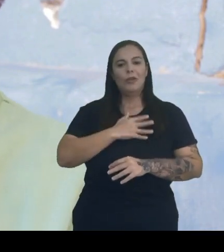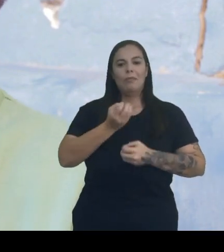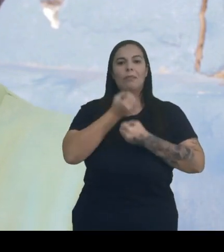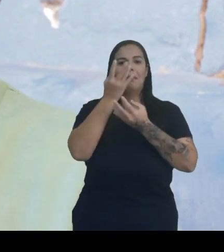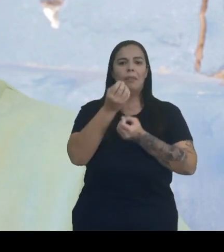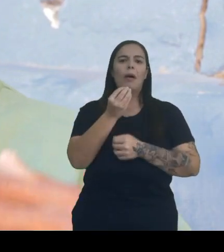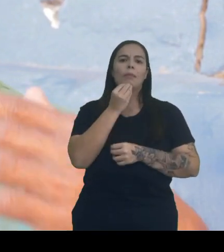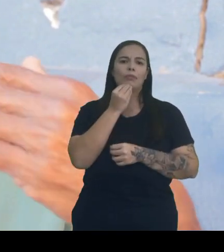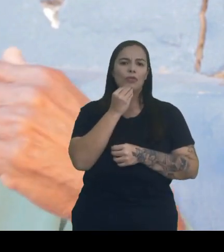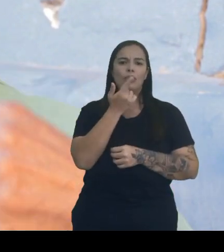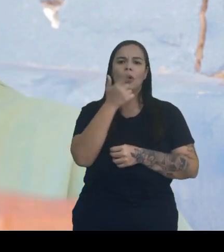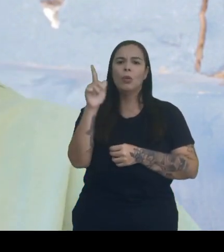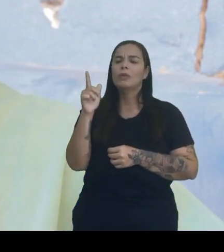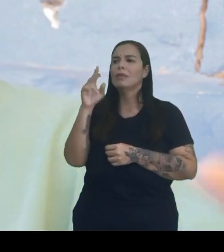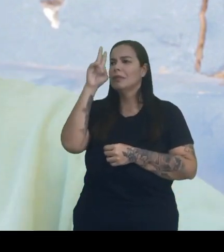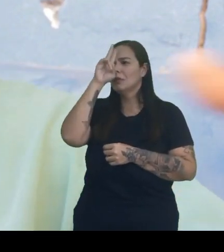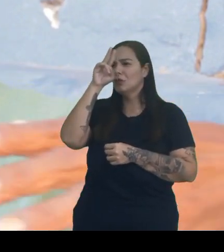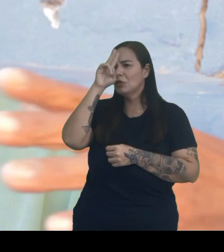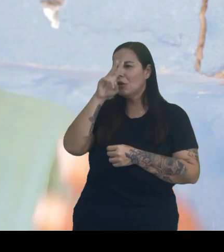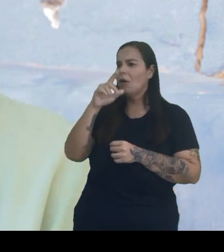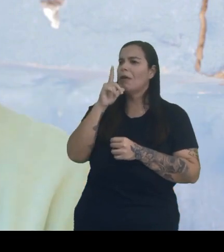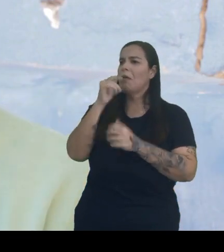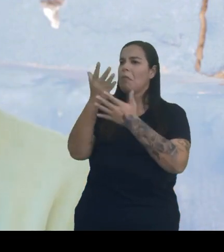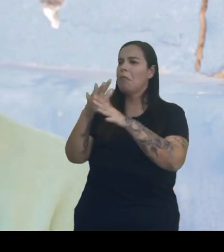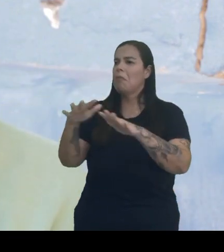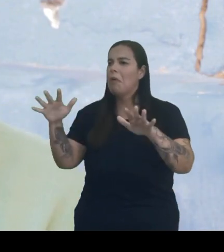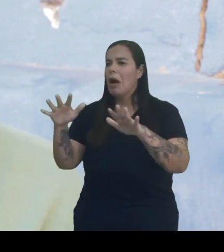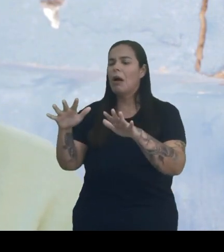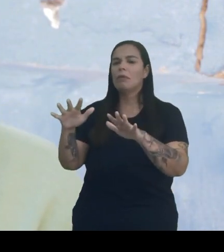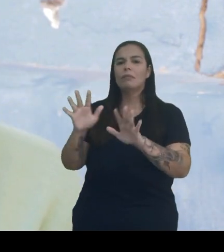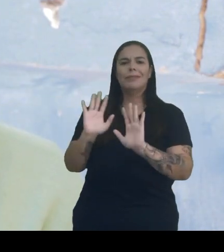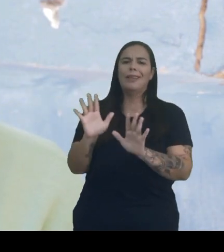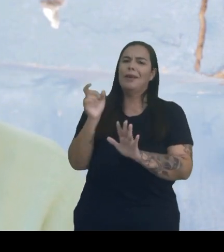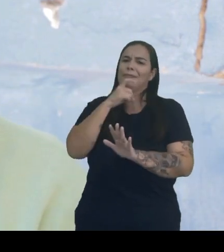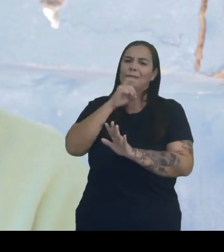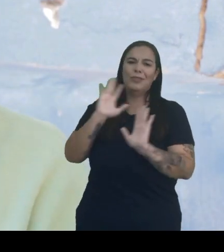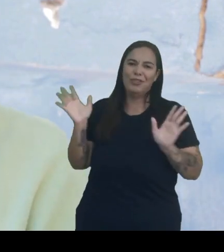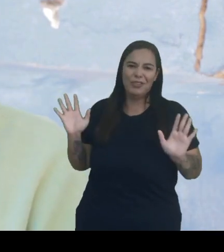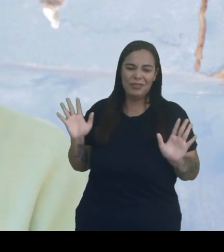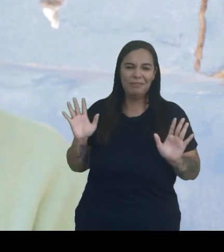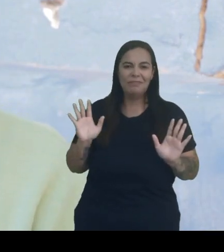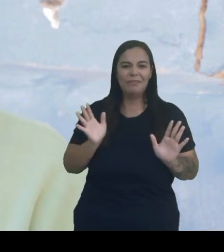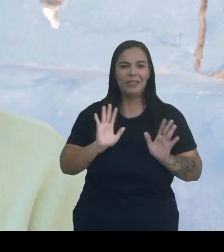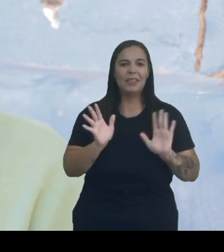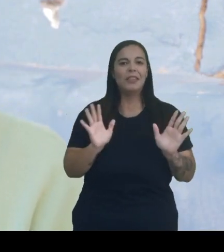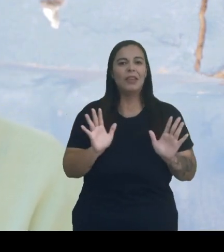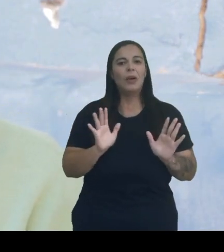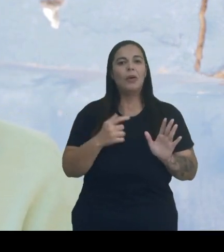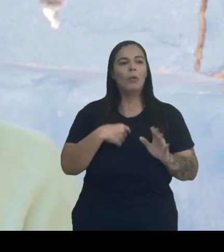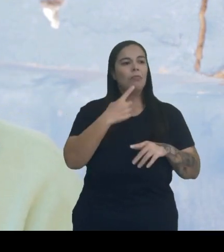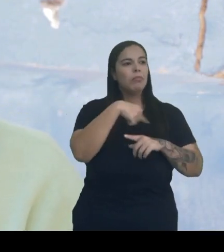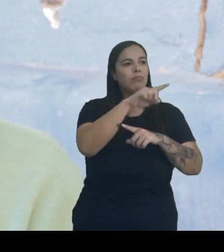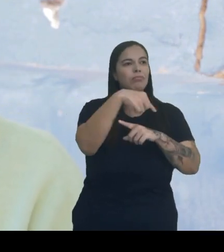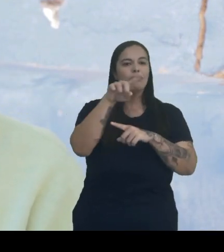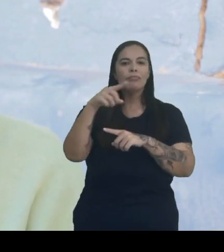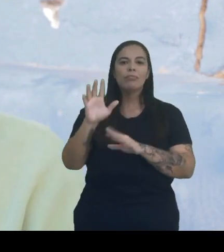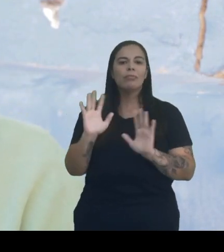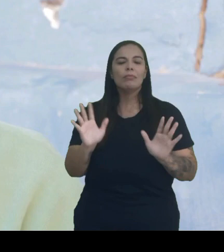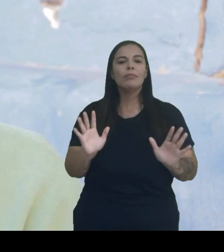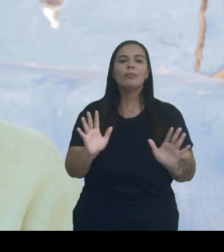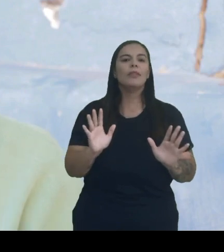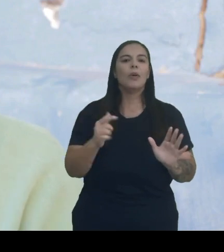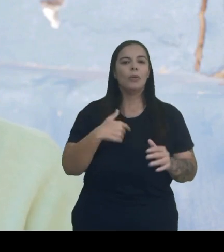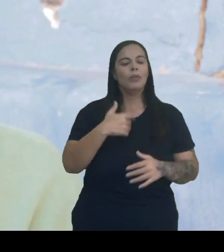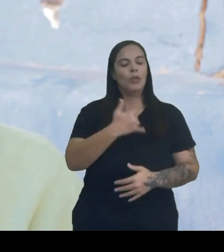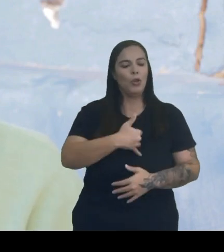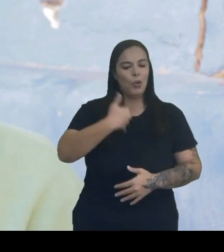poderia contar a história para você lá no meio do mar, eu aí tá pegando mentira. Eu nunca saí de Itaipu para pescar em lugar nenhum. Eu tenho esse